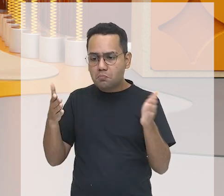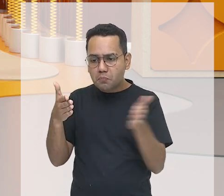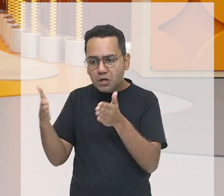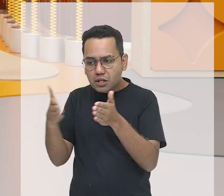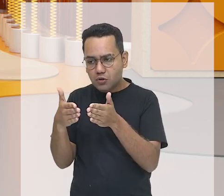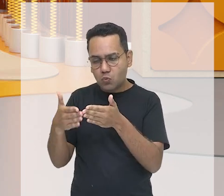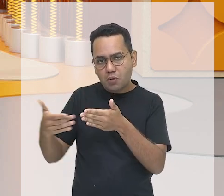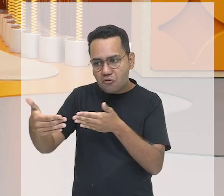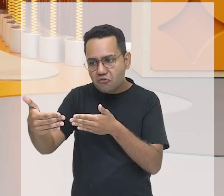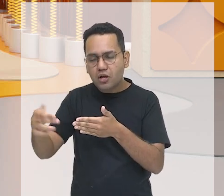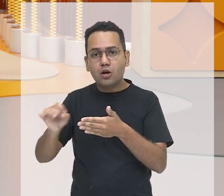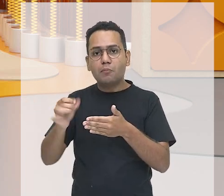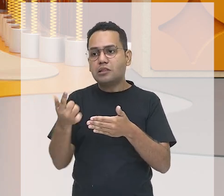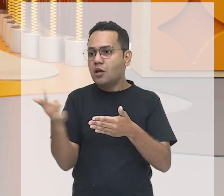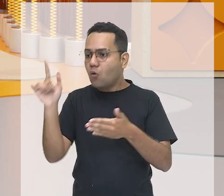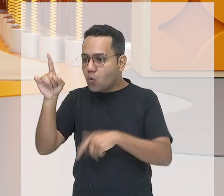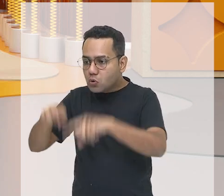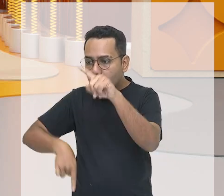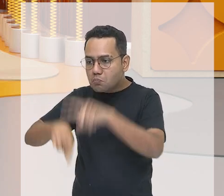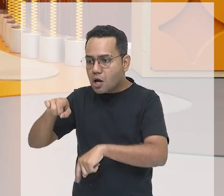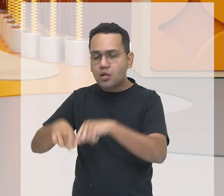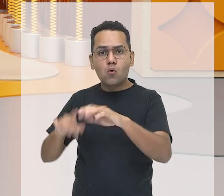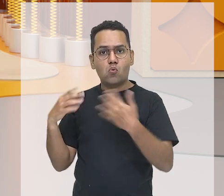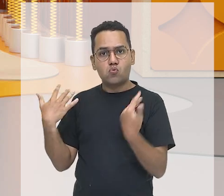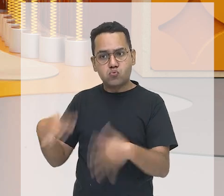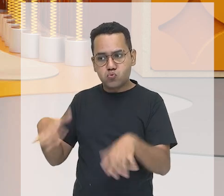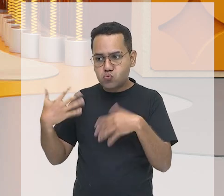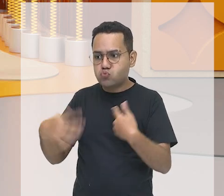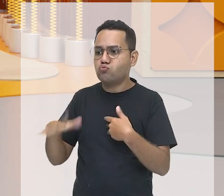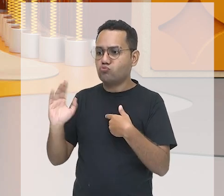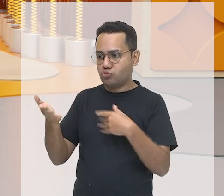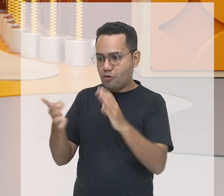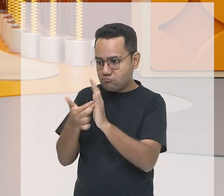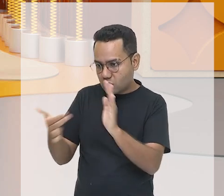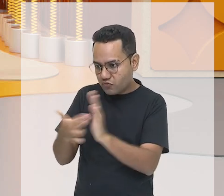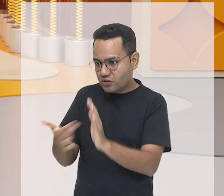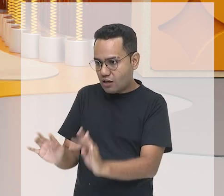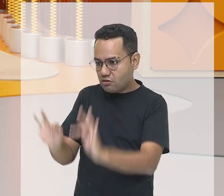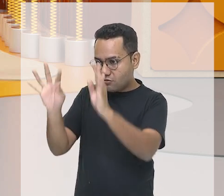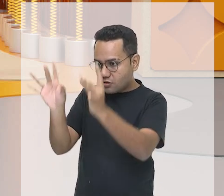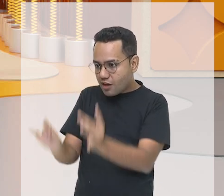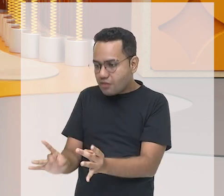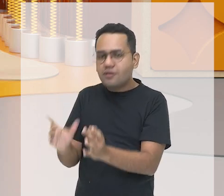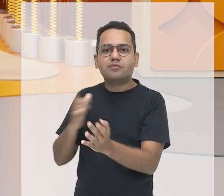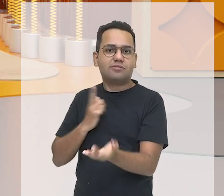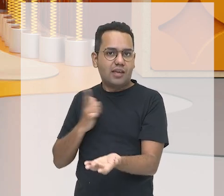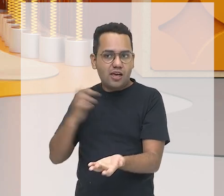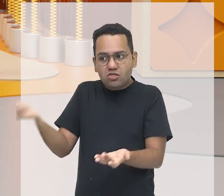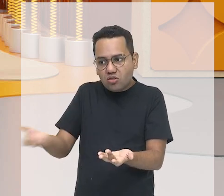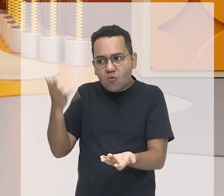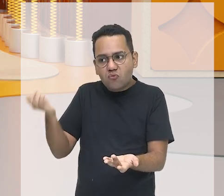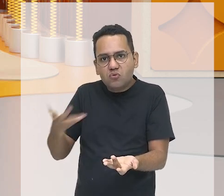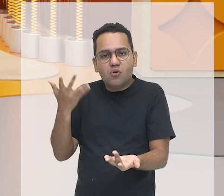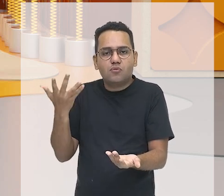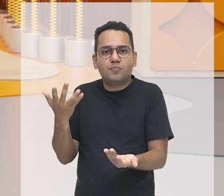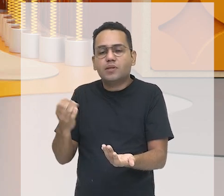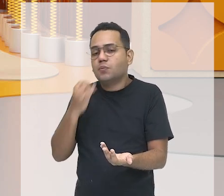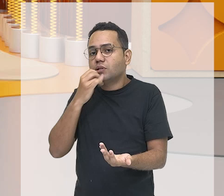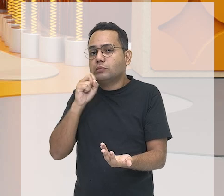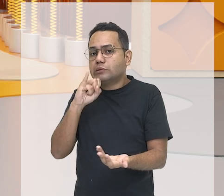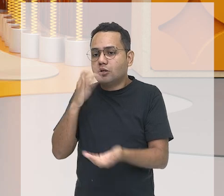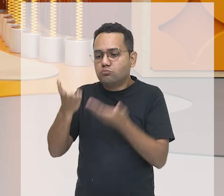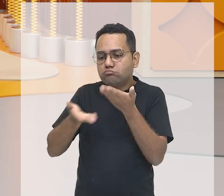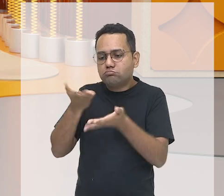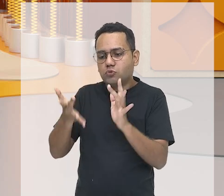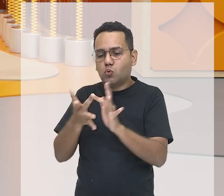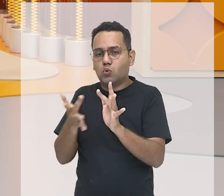têm outro produto bem mais avançado, né? Mas como se trabalha com pessoas, com marketing, né? Por exemplo, se a